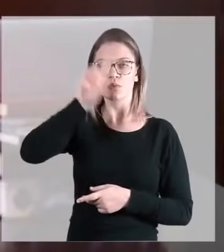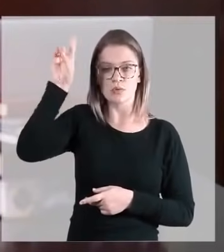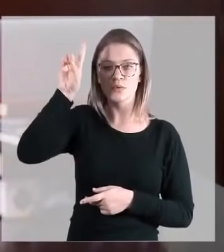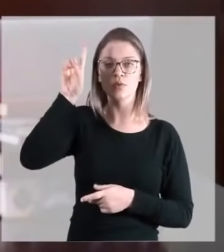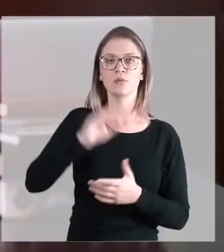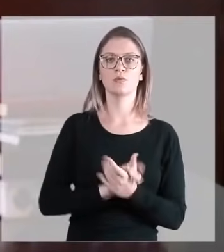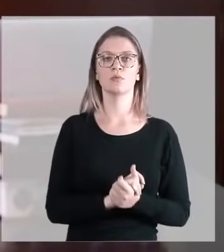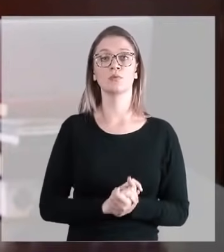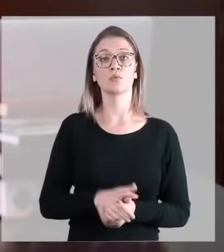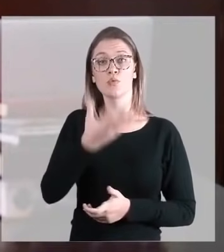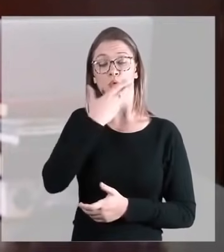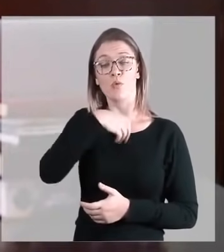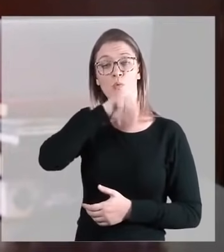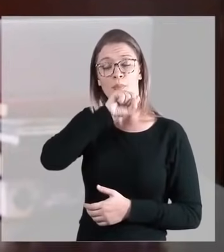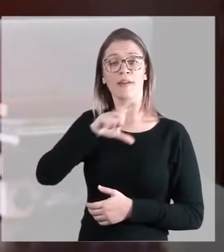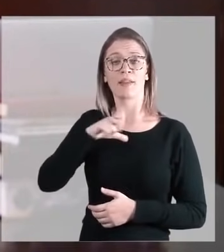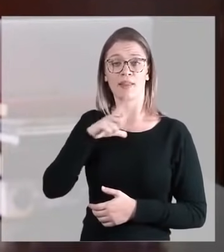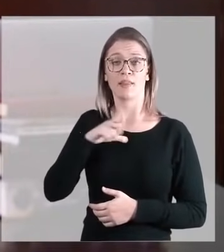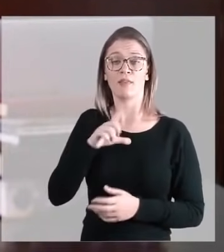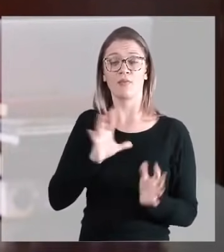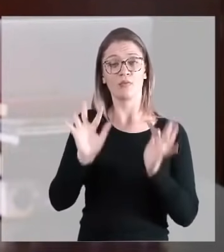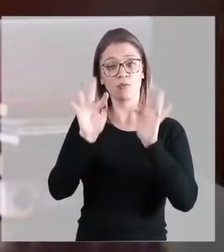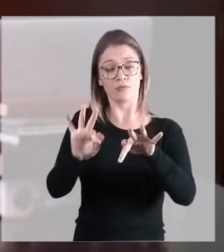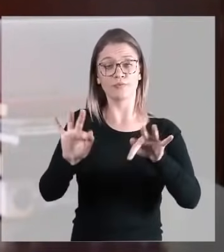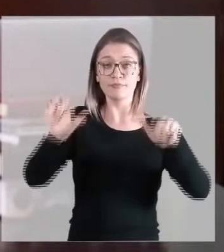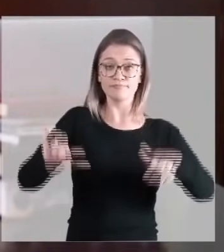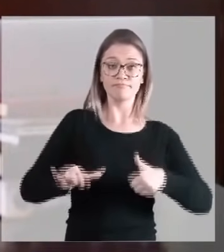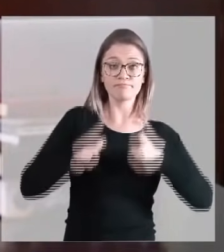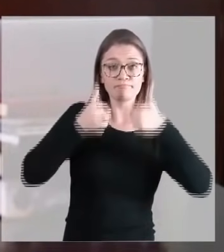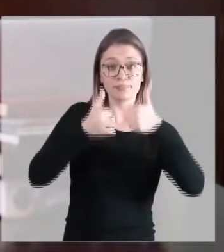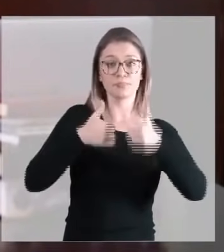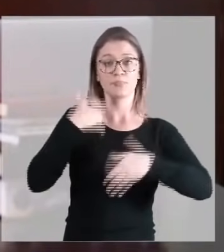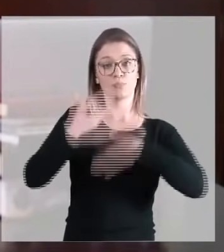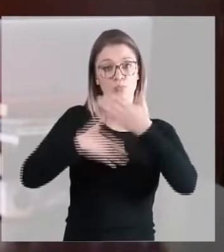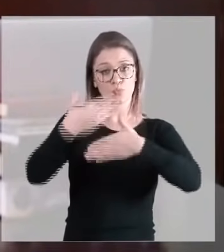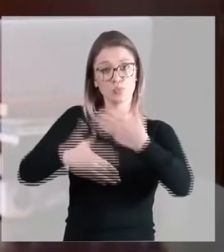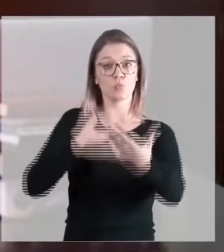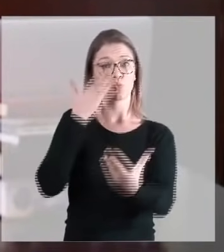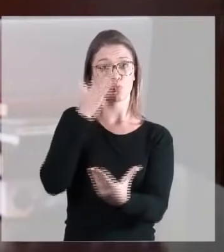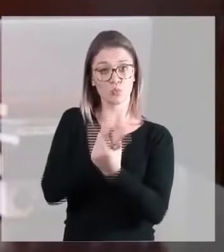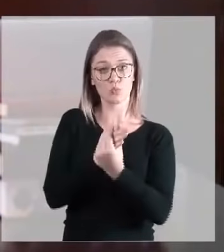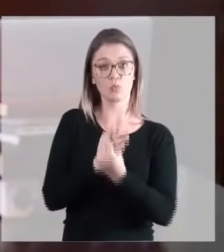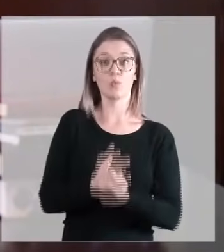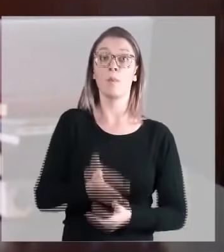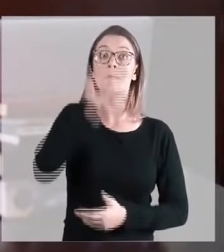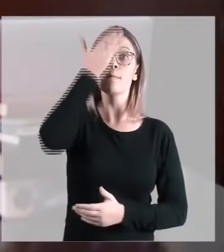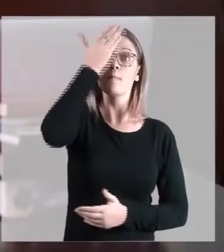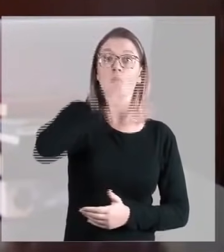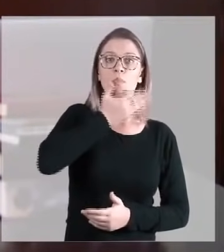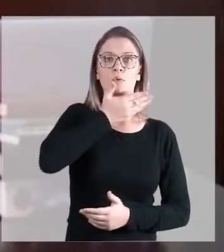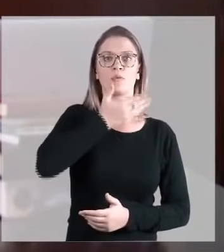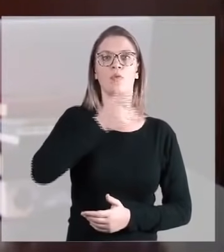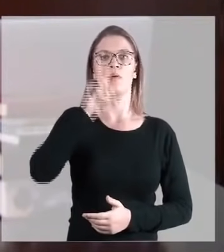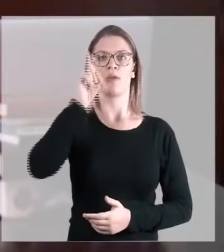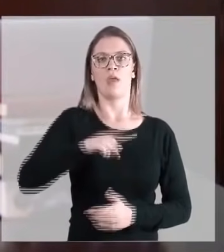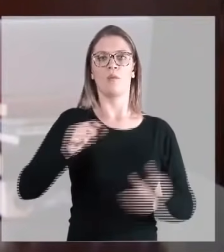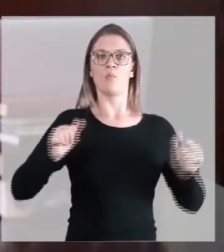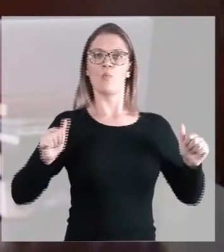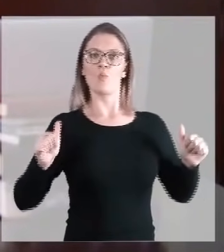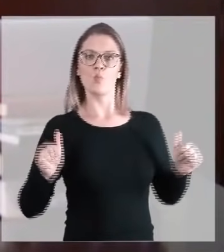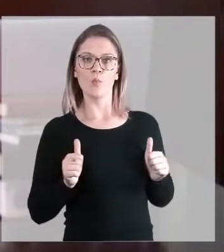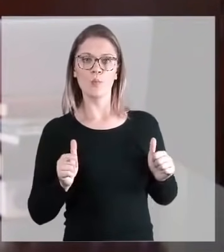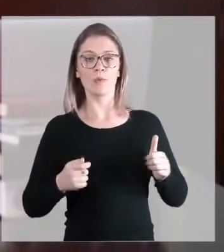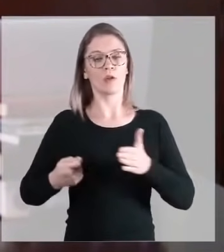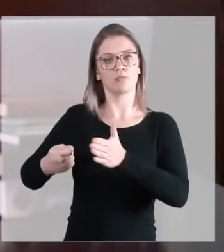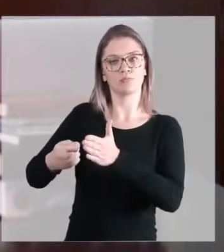positivo nesse processo, né? Ele conseguiu provar a sua inocência, que ele não tinha ameaçado nem intimidado ninguém.